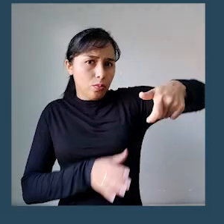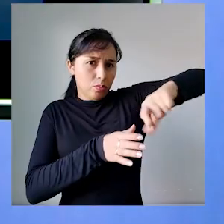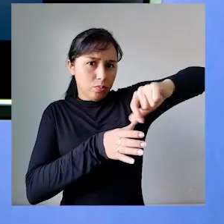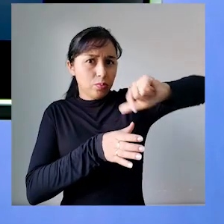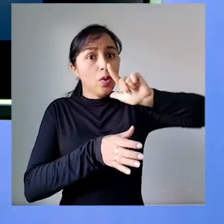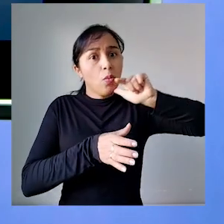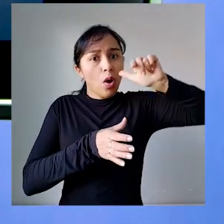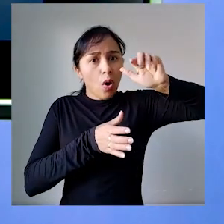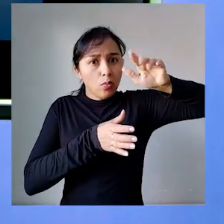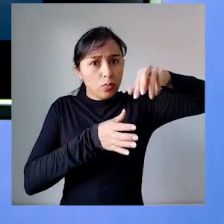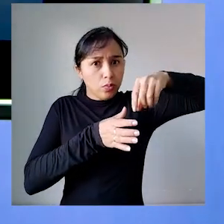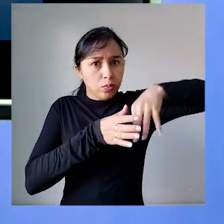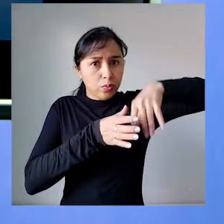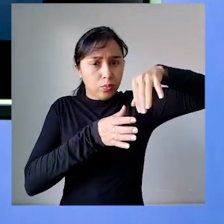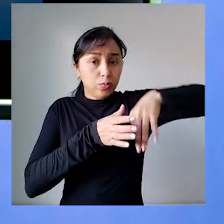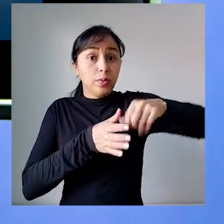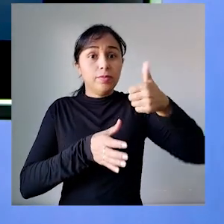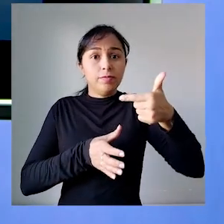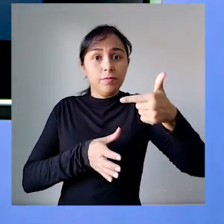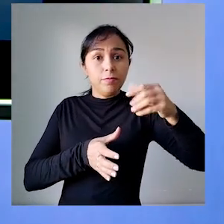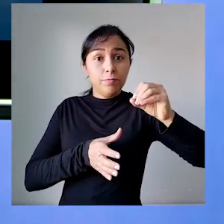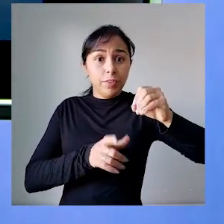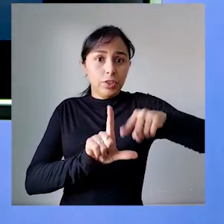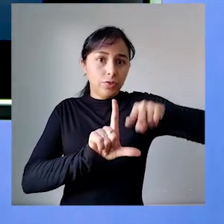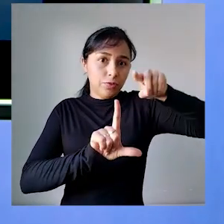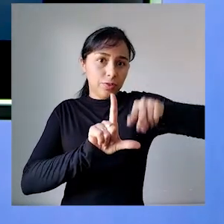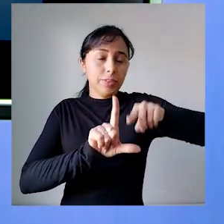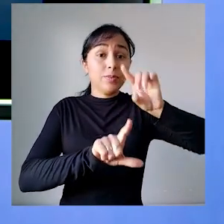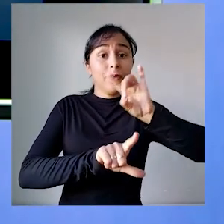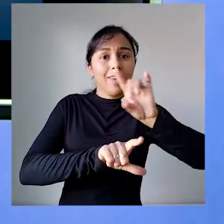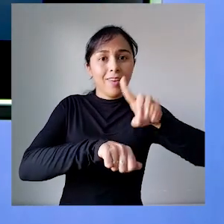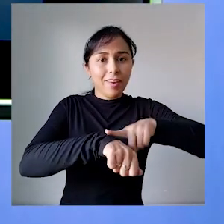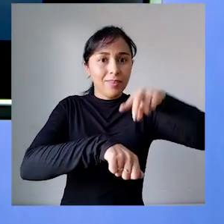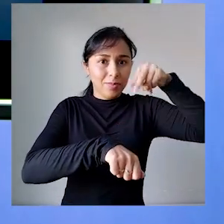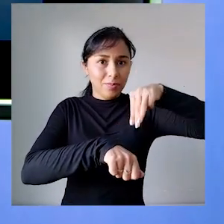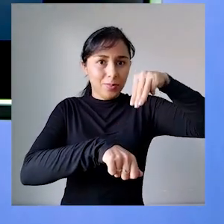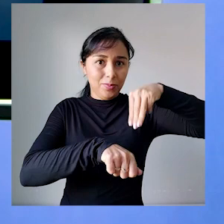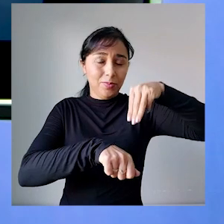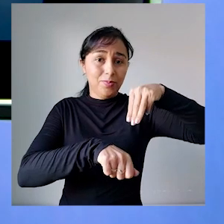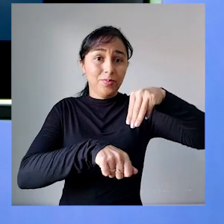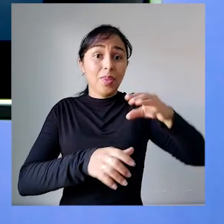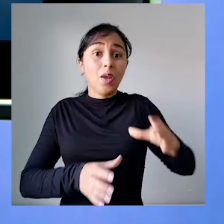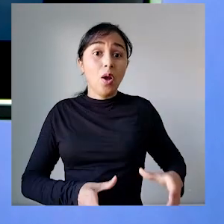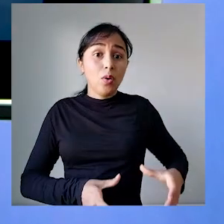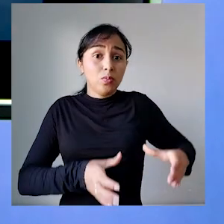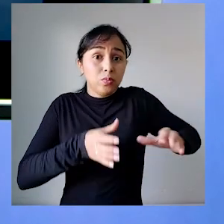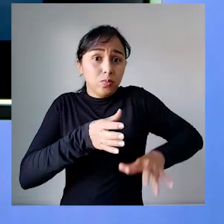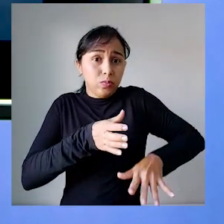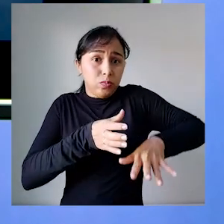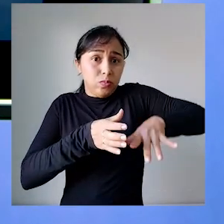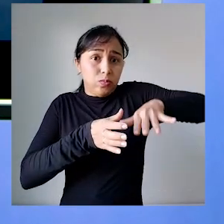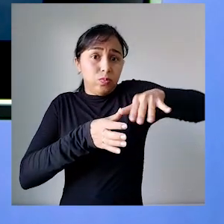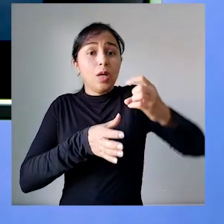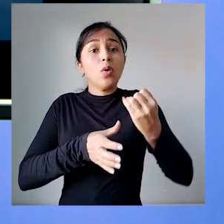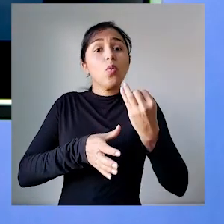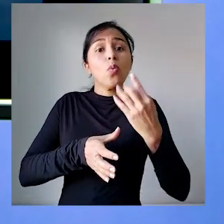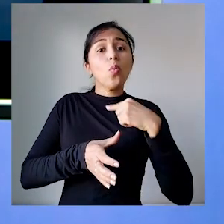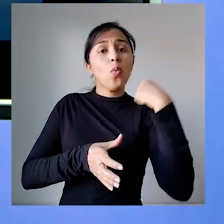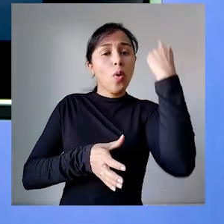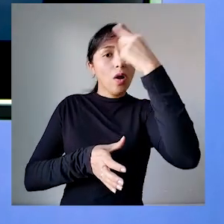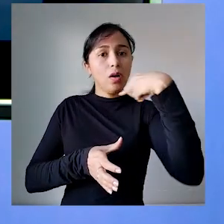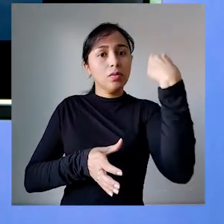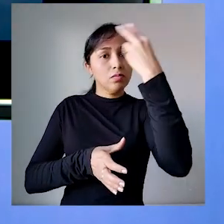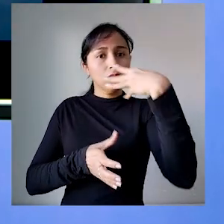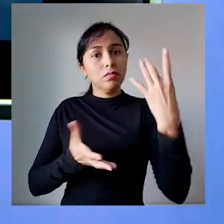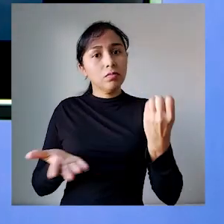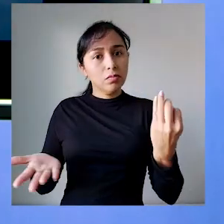minuto? Então, novamente, vamos montar aqui uma tabela, litros e o tempo em horas. Se a torneira que despeja 16